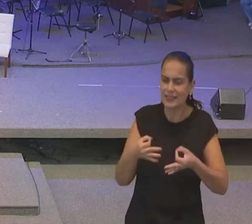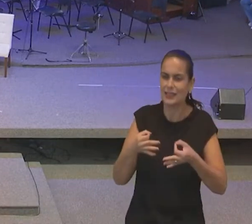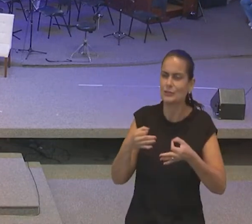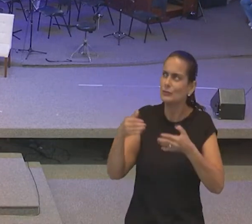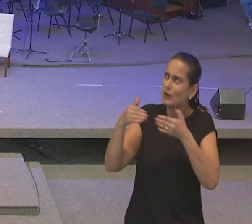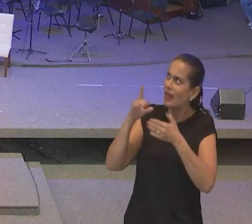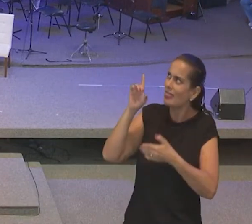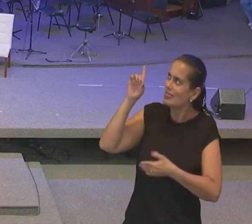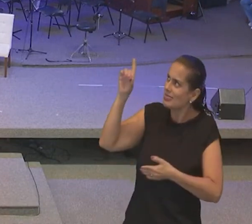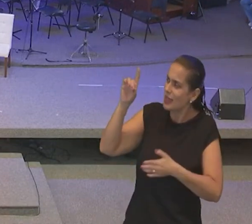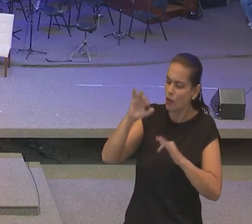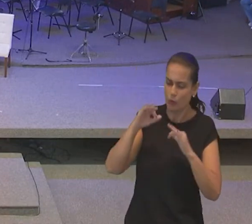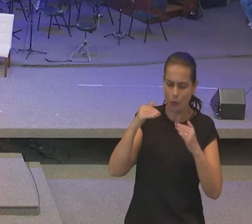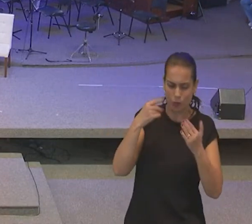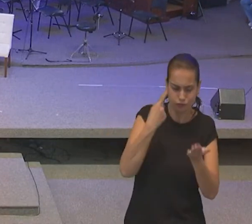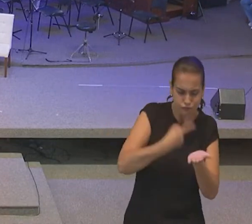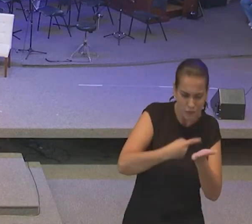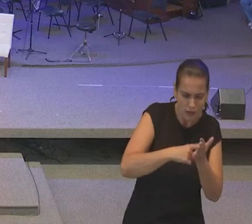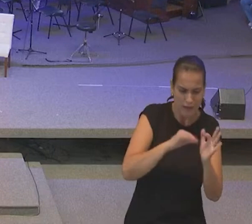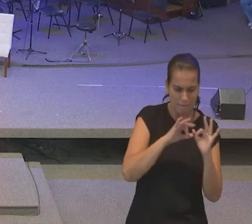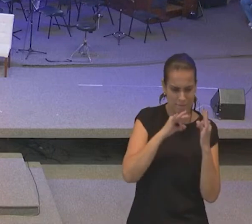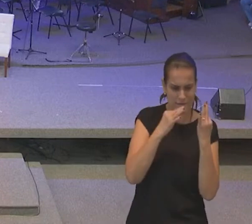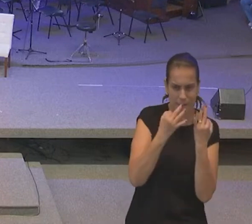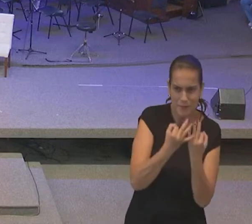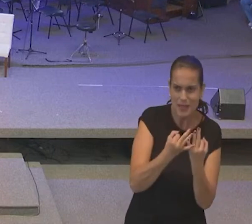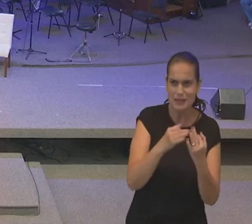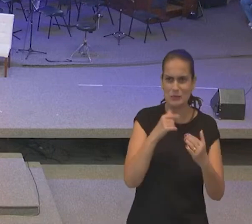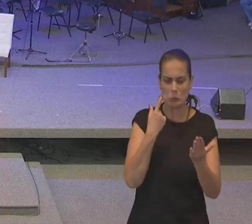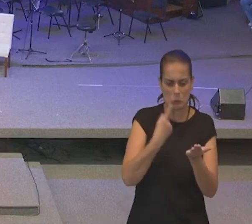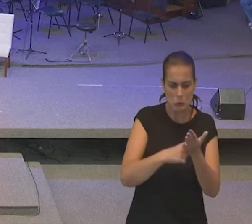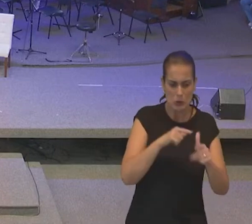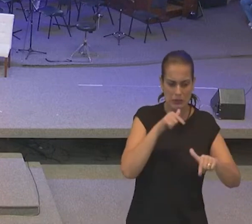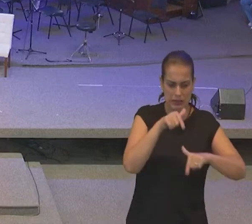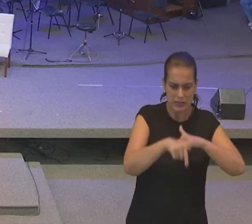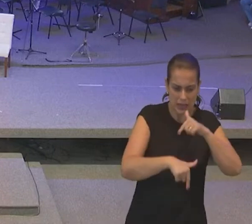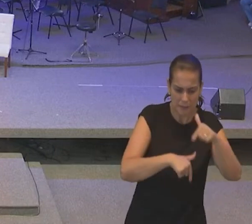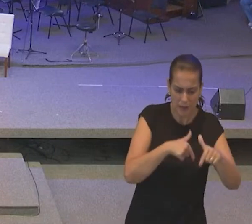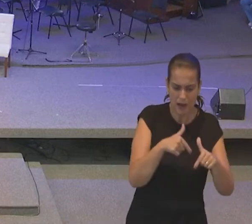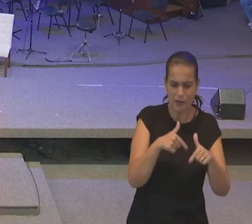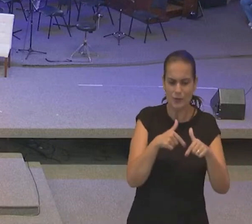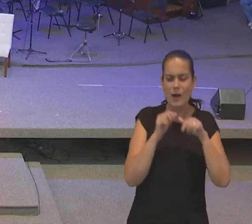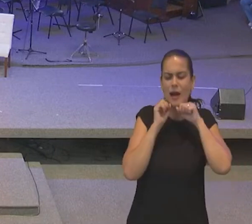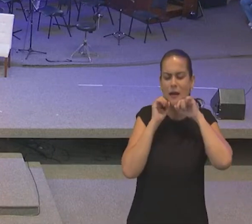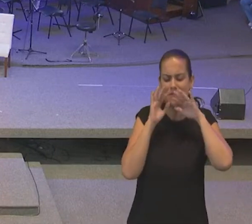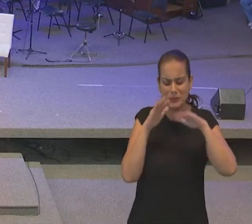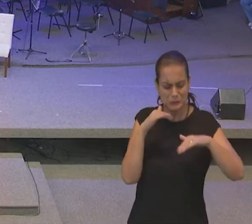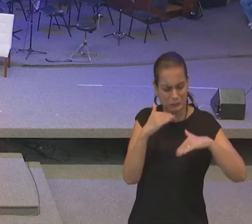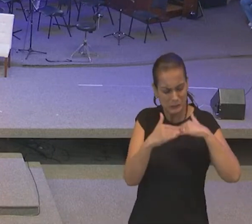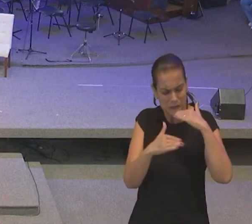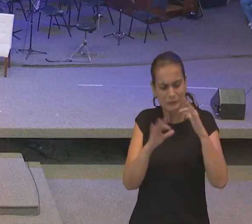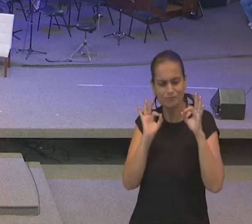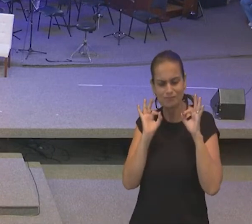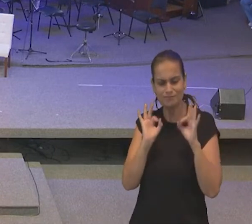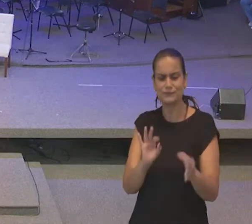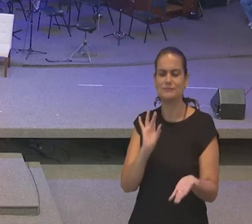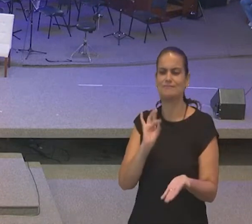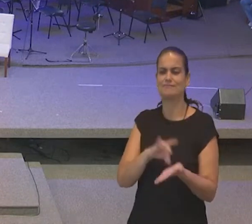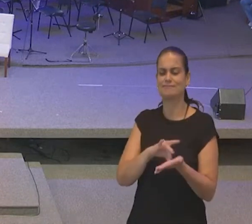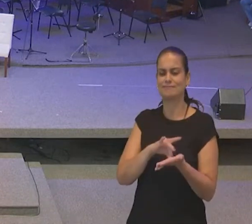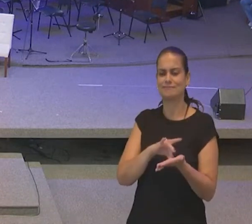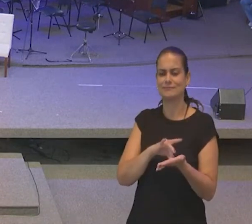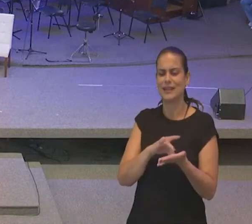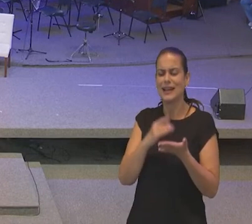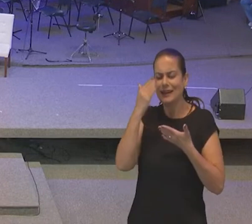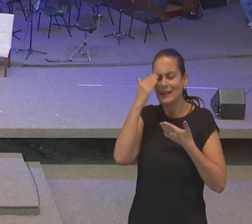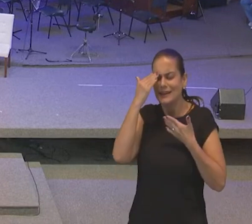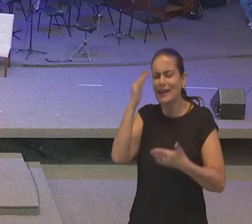Deus, compromisso com minha família, compromisso com o meu trabalho. Isso tem me abençoado bastante, mestre. Sou muito